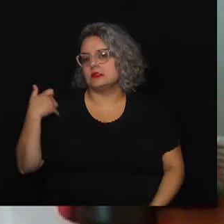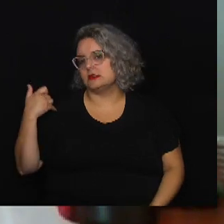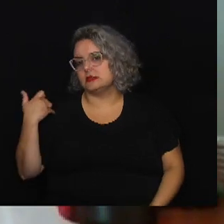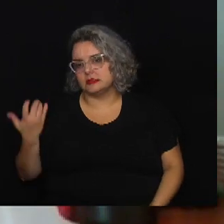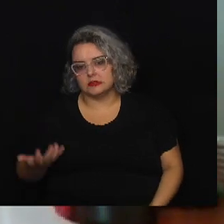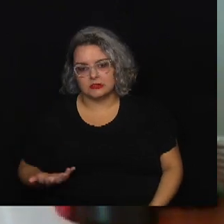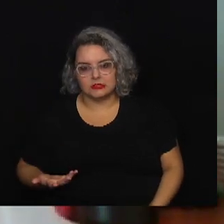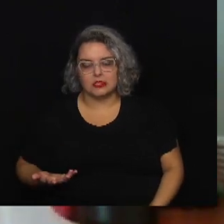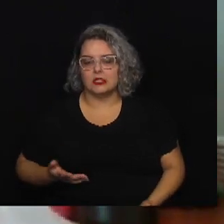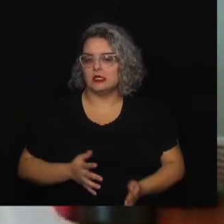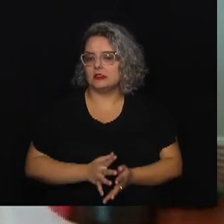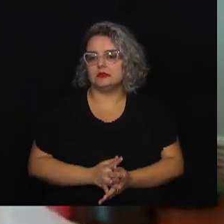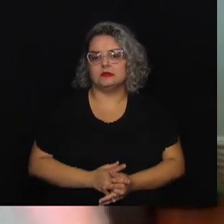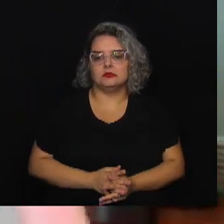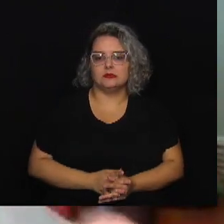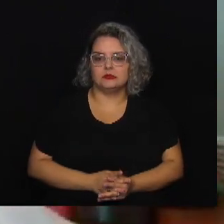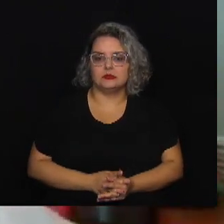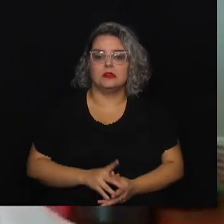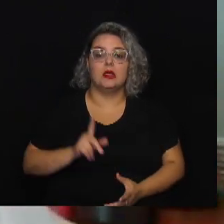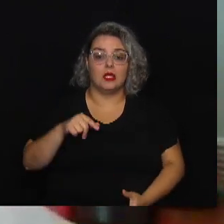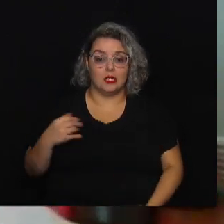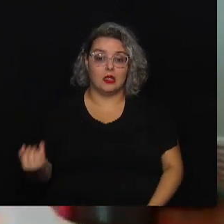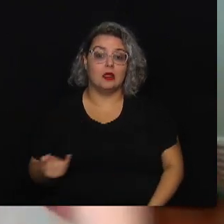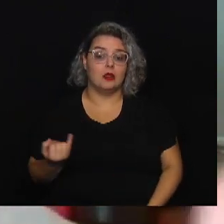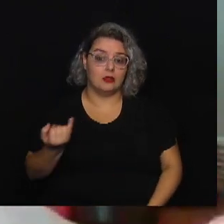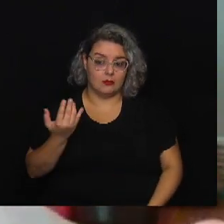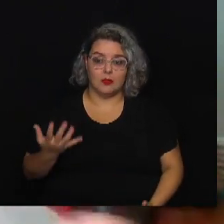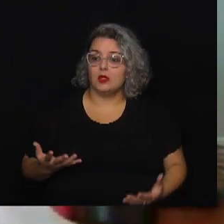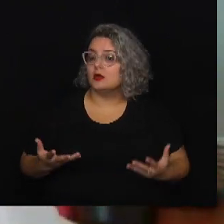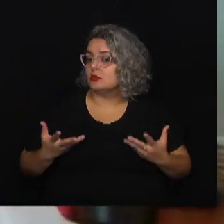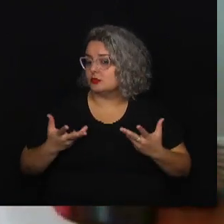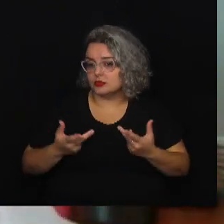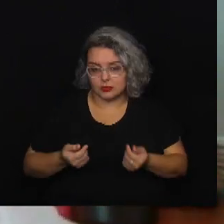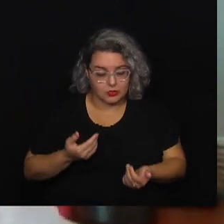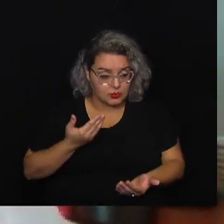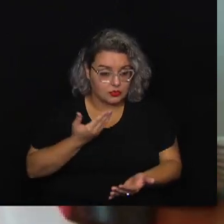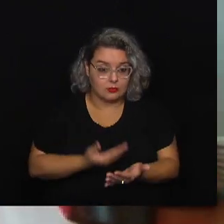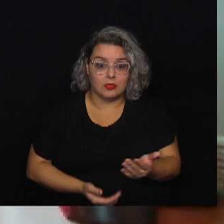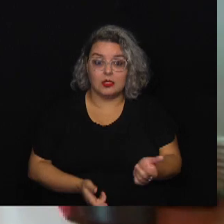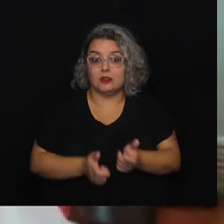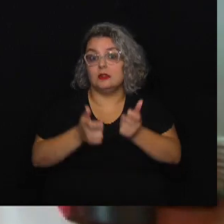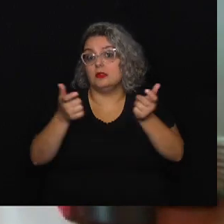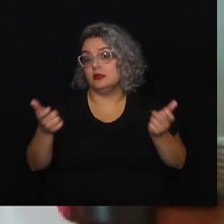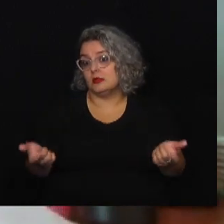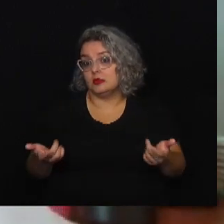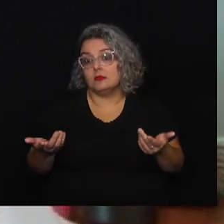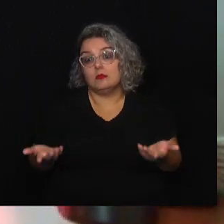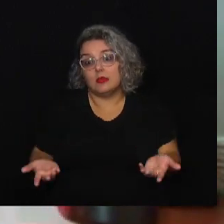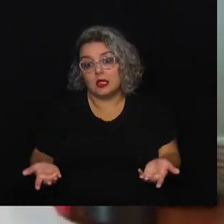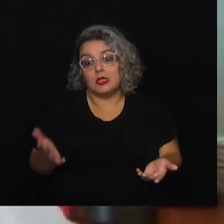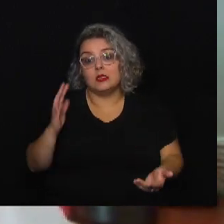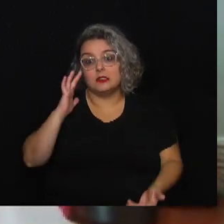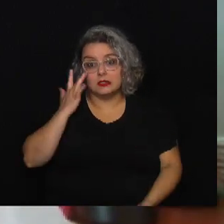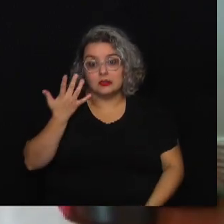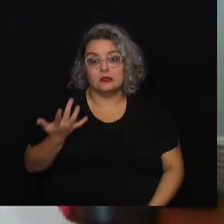são muito importantes, né? Todos perderam muito, mas eu acho que